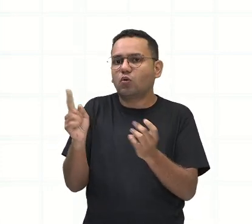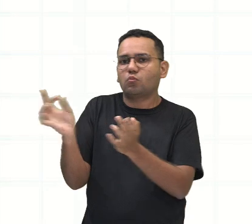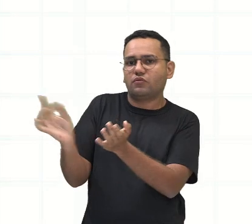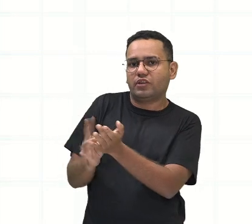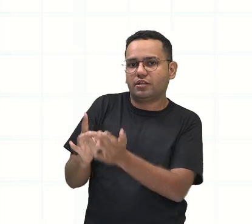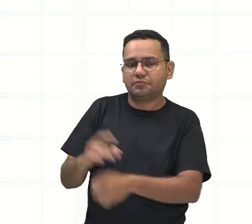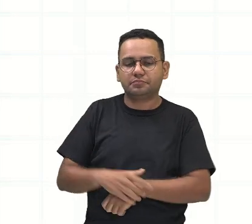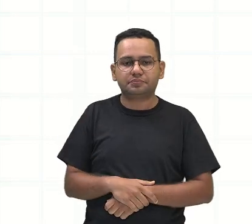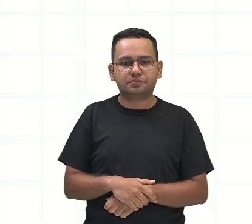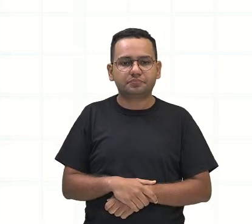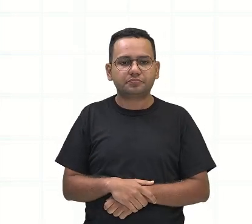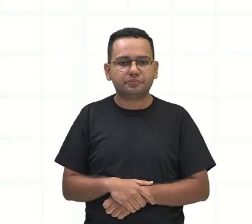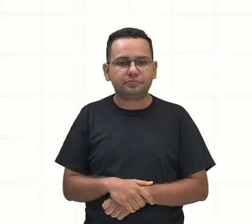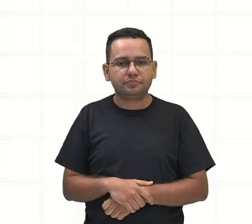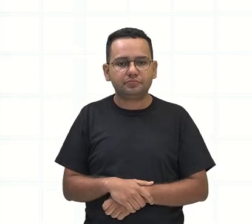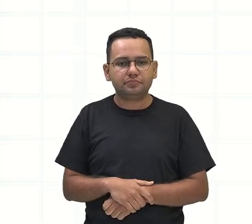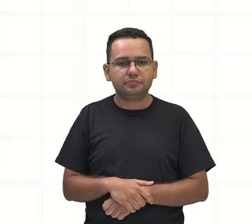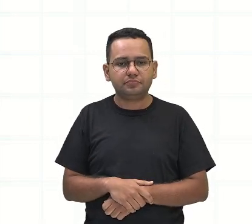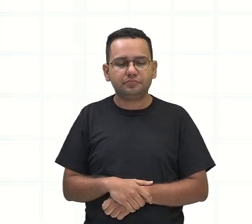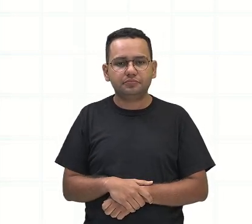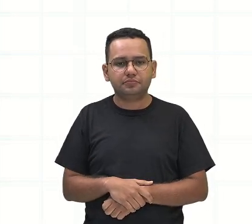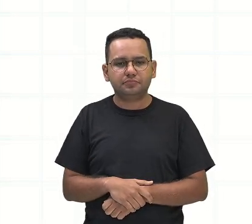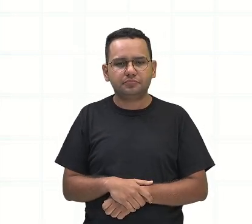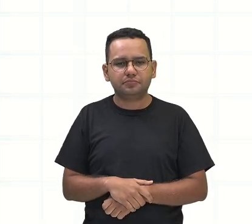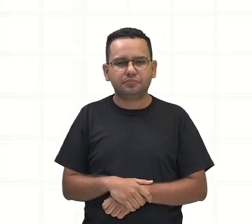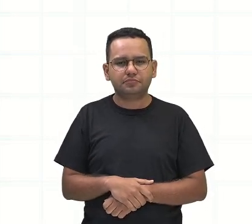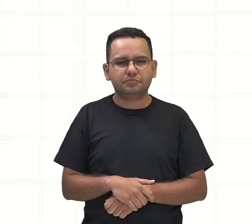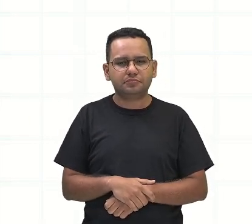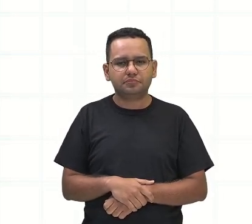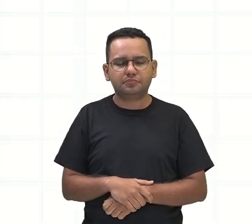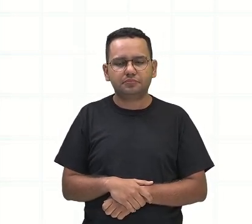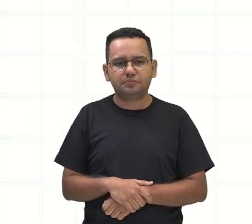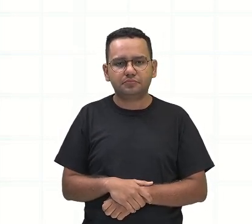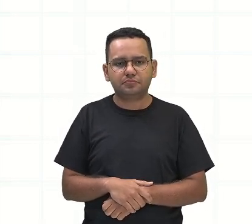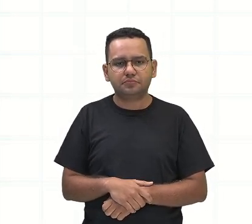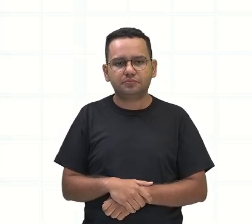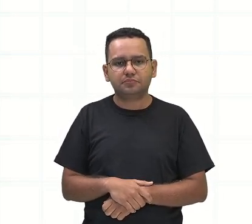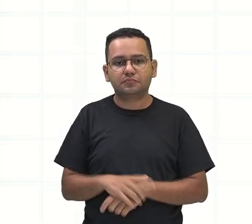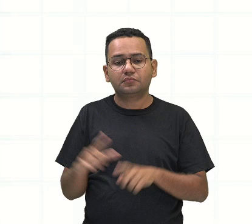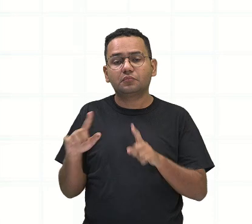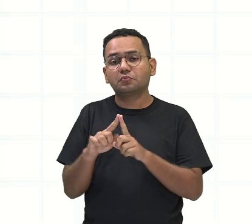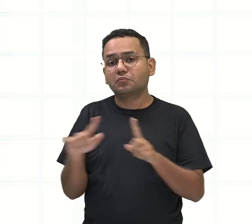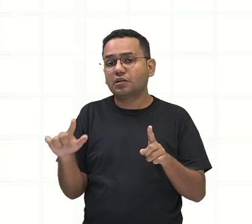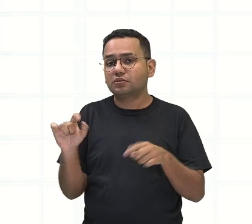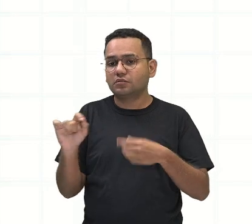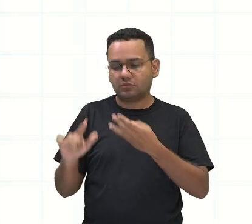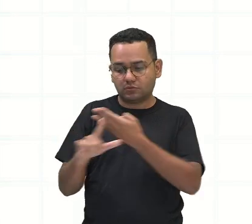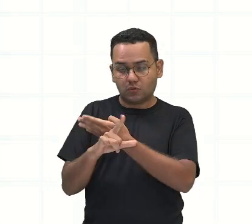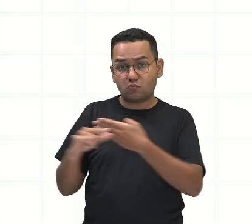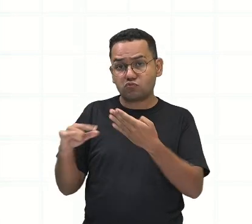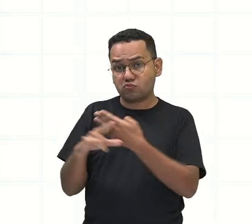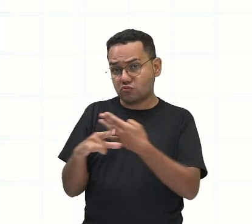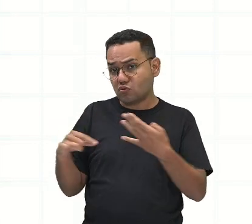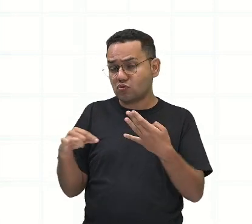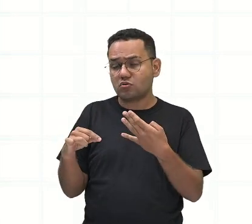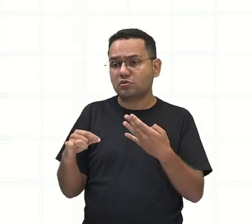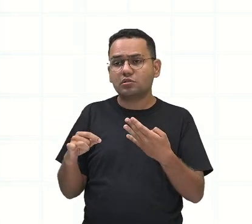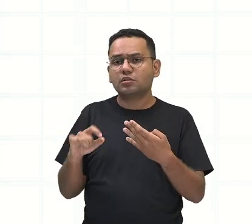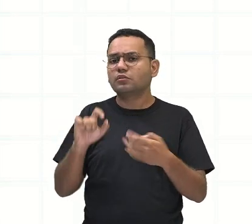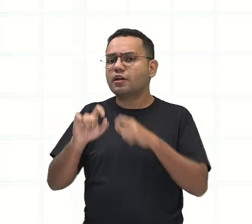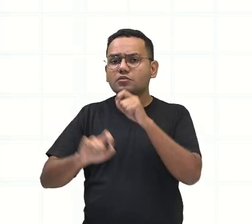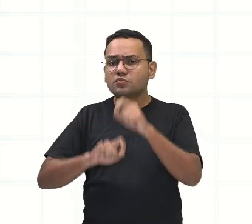Então, ele deseja, no caso aí, né, quem escreveu os nossos exemplos, deseja